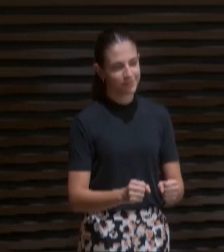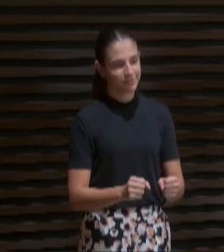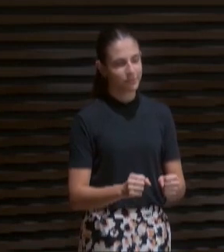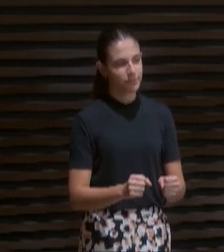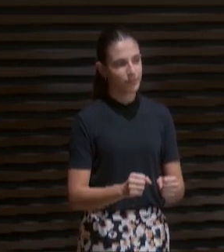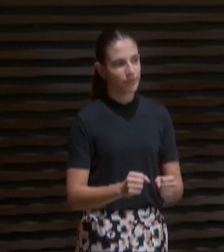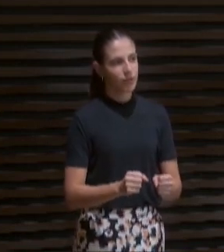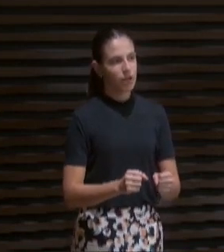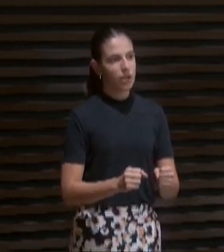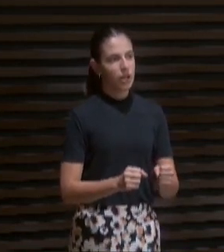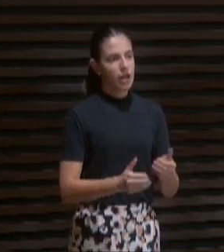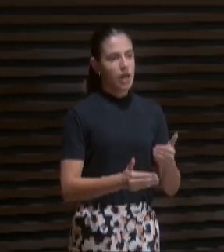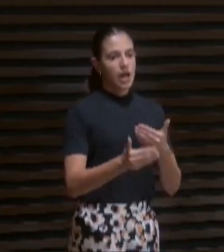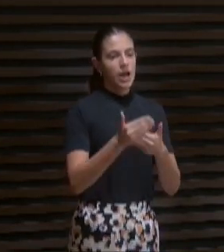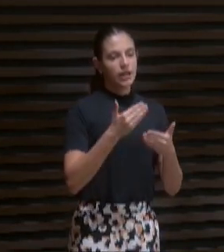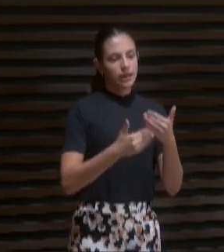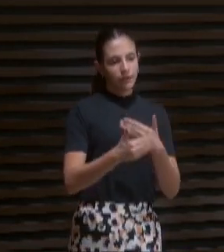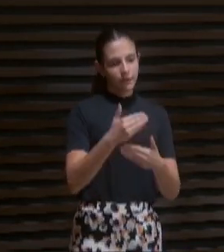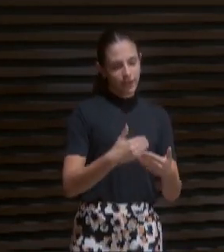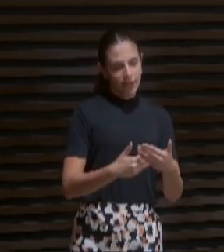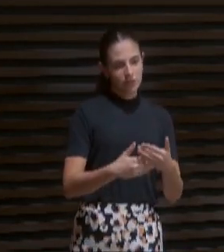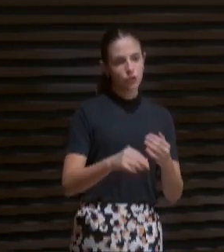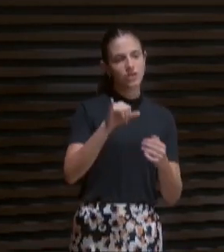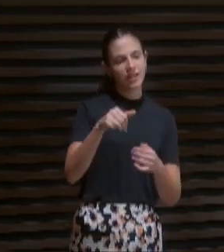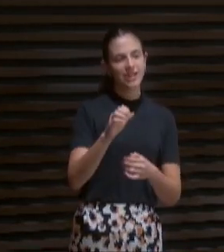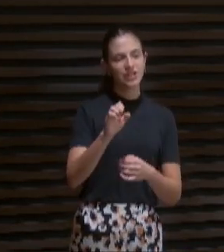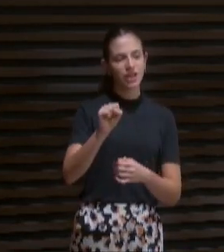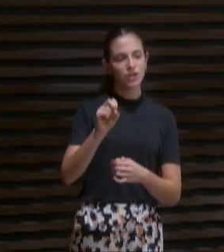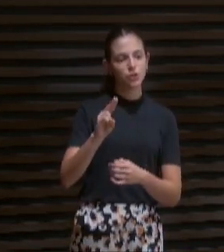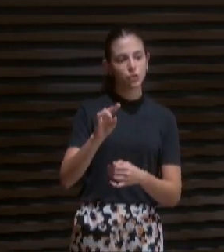dos jesuítas, da maçonaria e